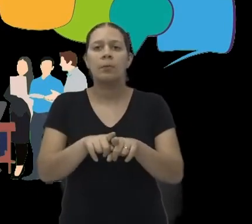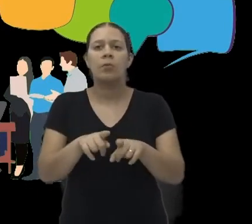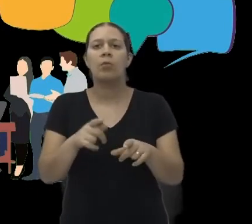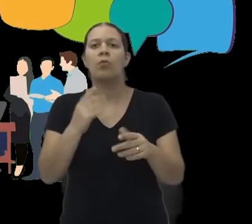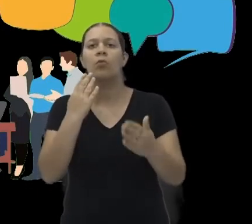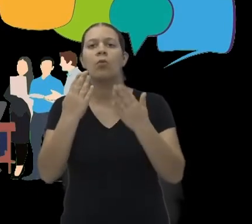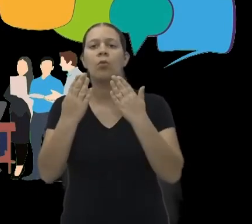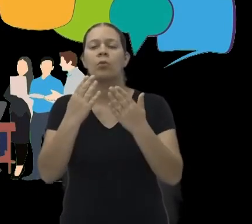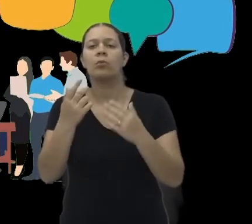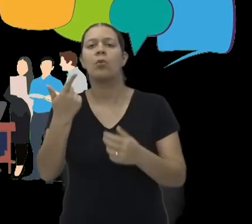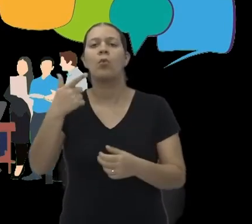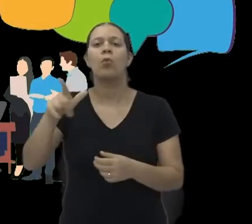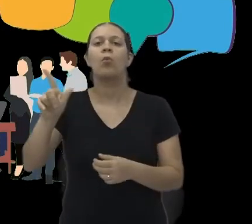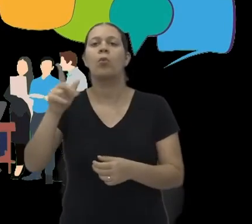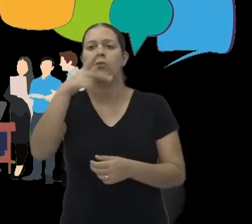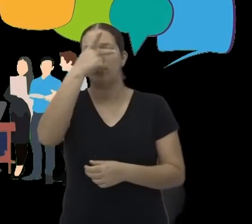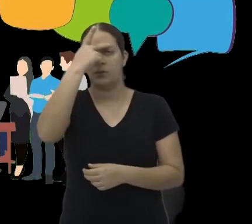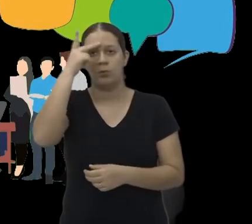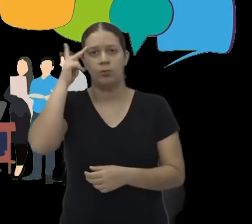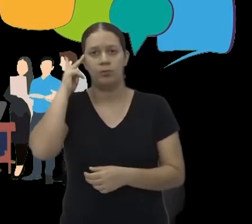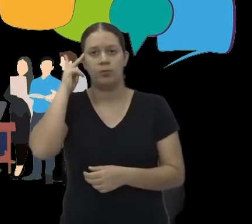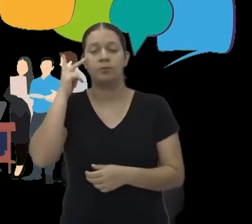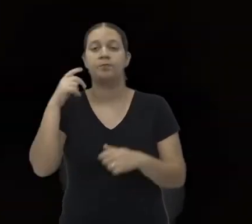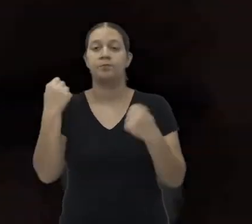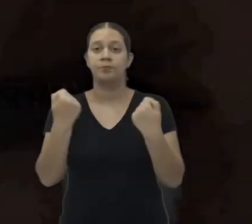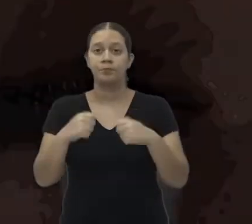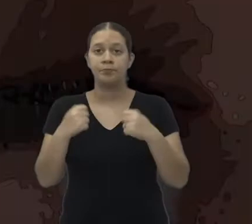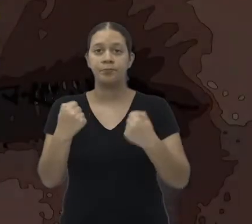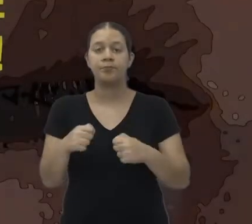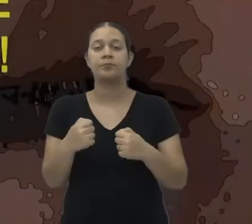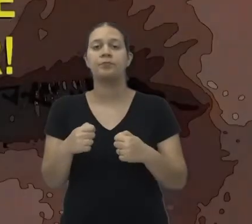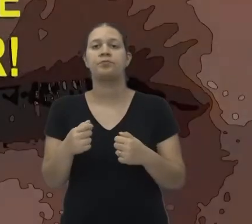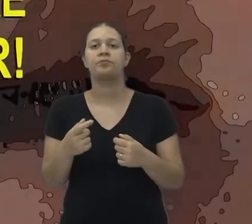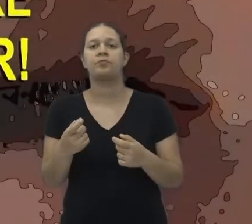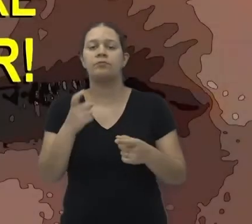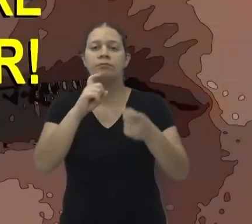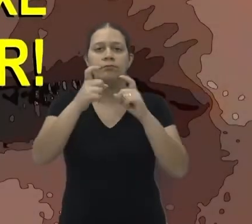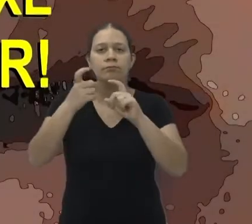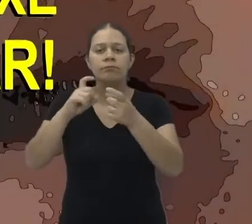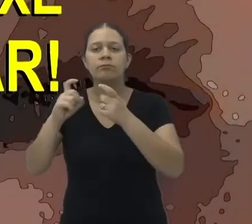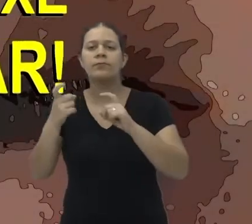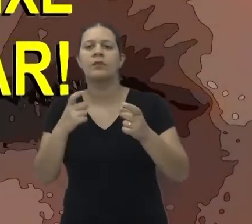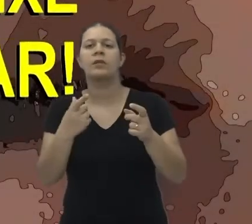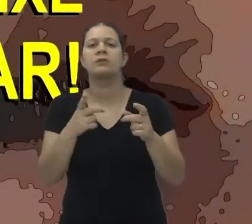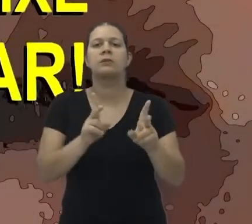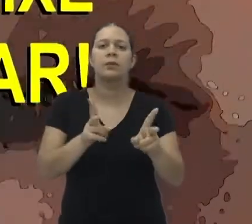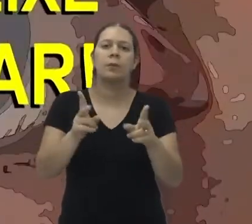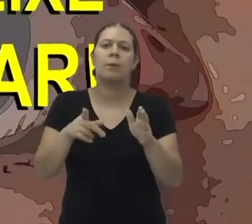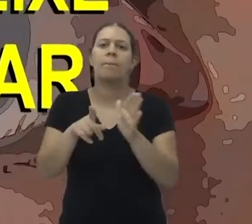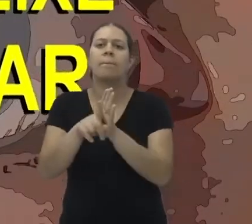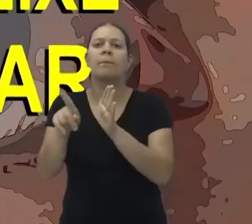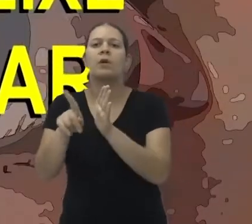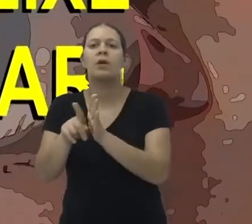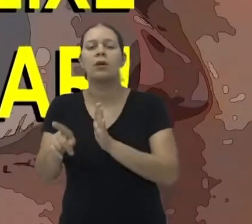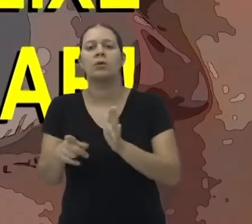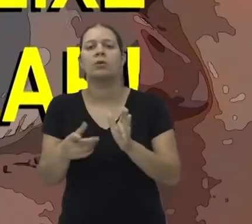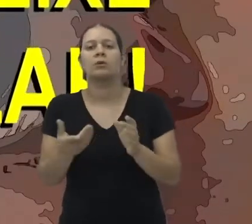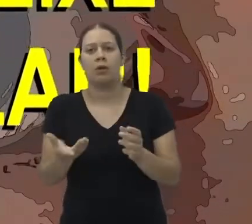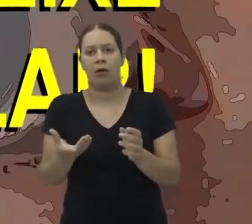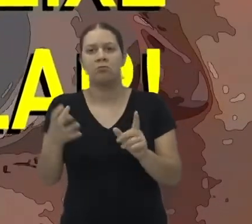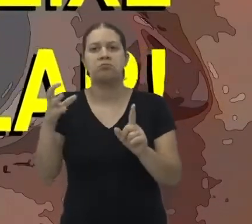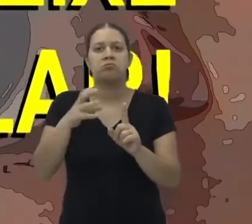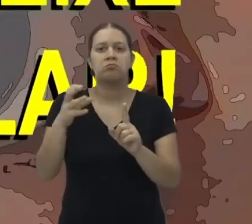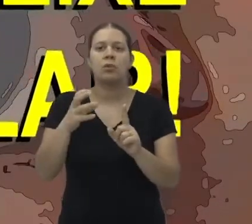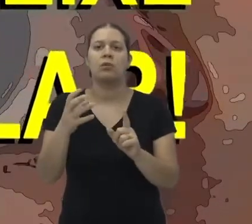um diálogo respeitoso com outras pessoas. Devemos sempre criticar notícias, questionar sempre para não